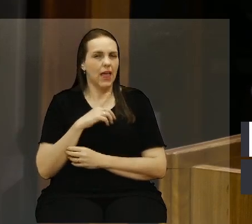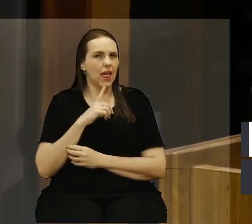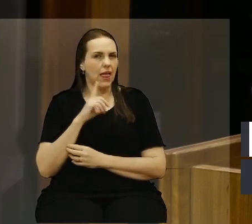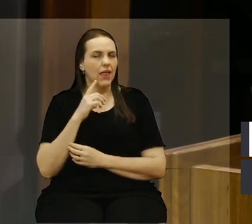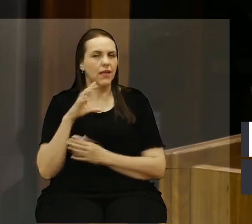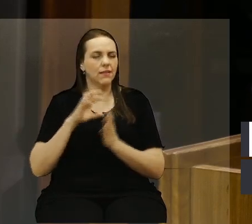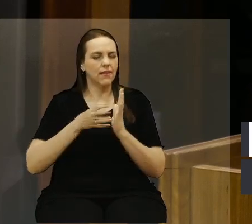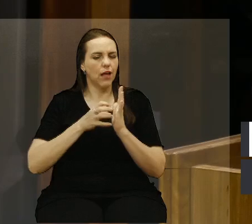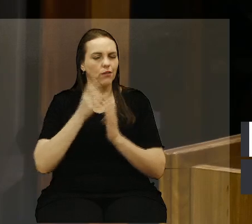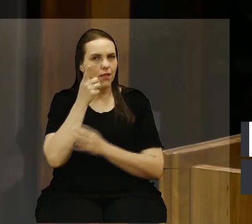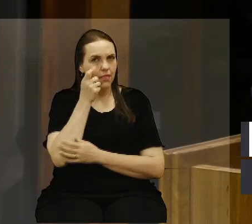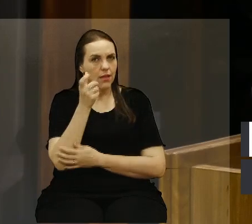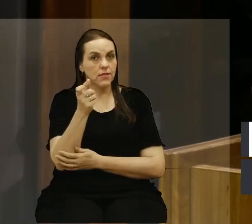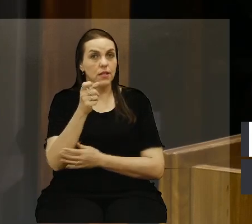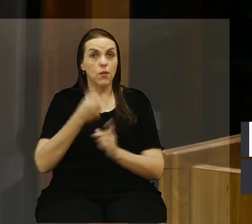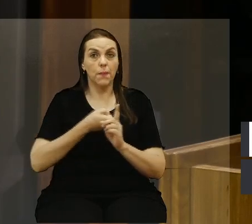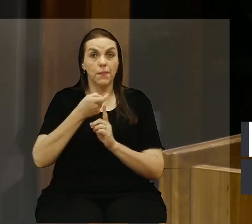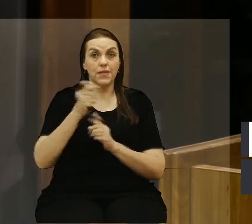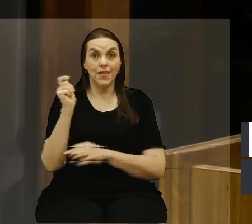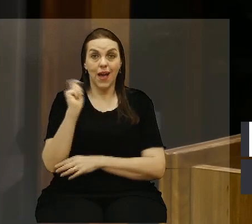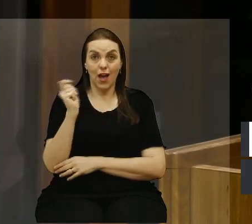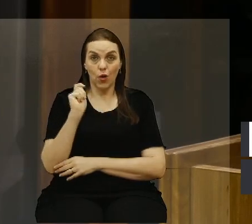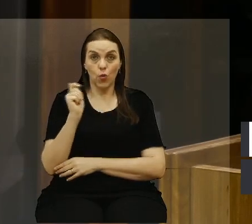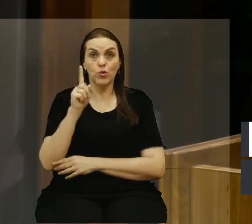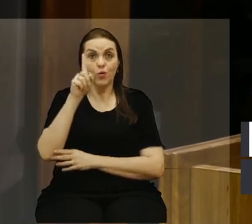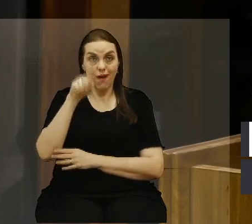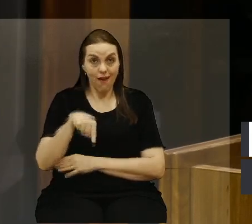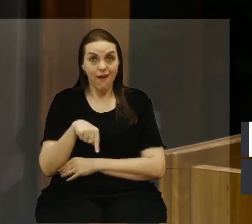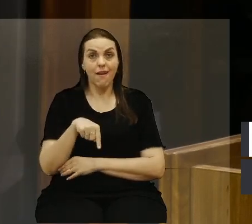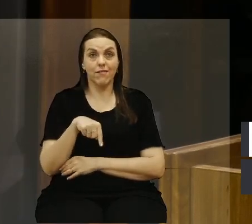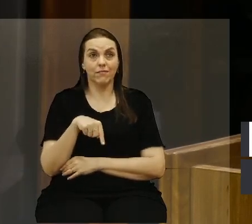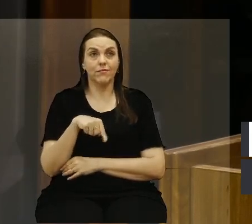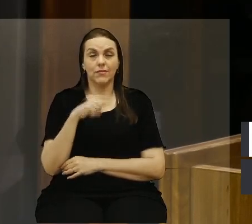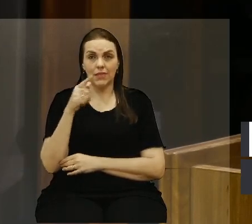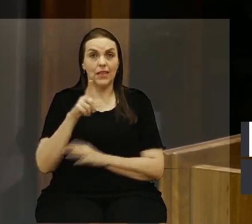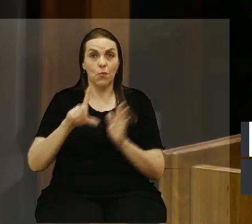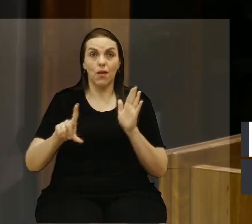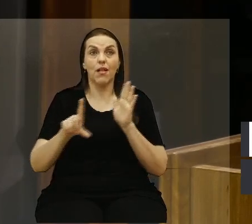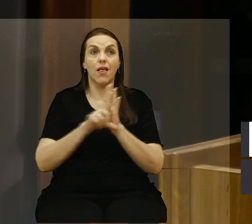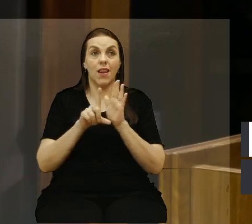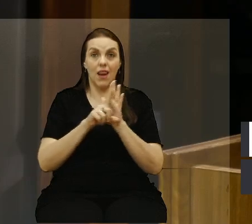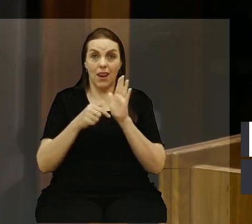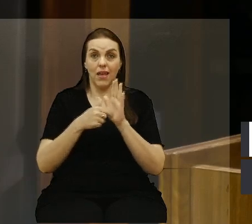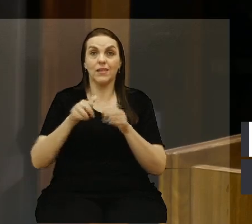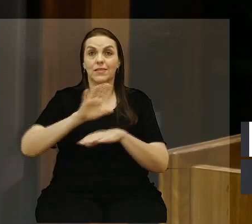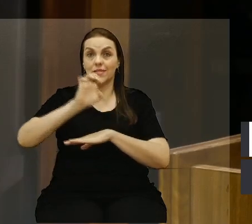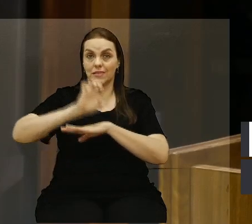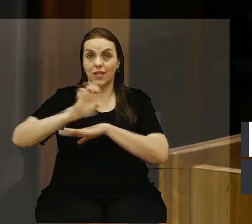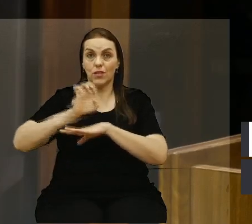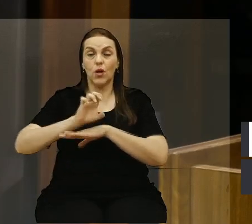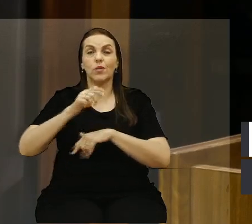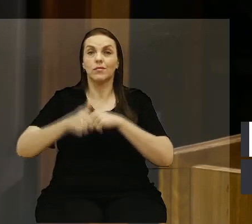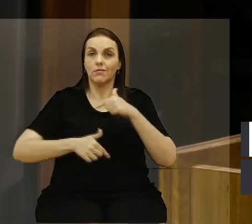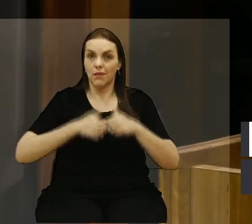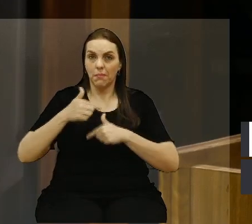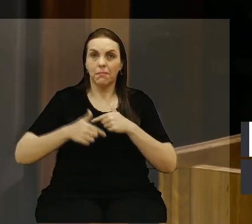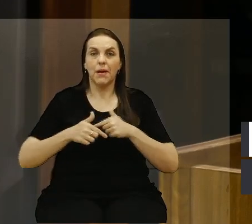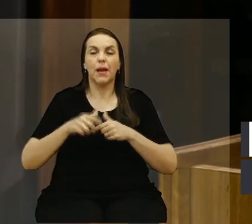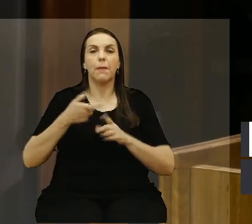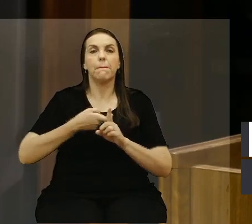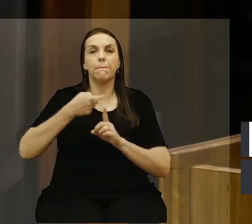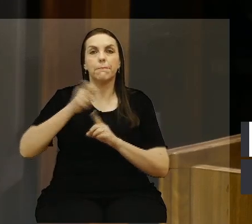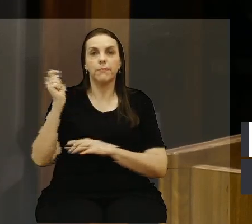interessante. Mês de agosto é considerado, inclusive nós temos até uma lei estadual que trabalha como o mês de agosto o